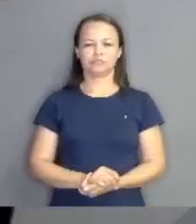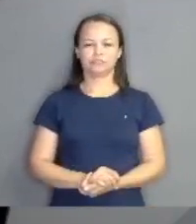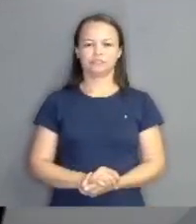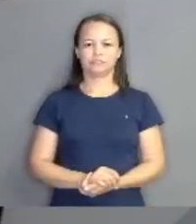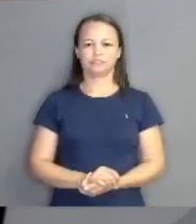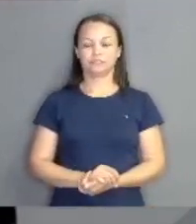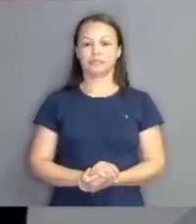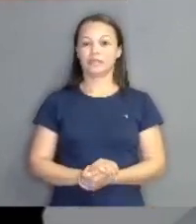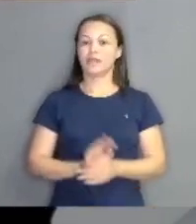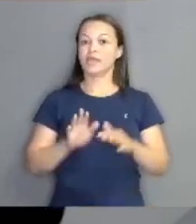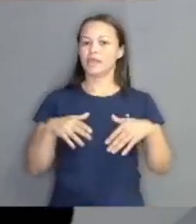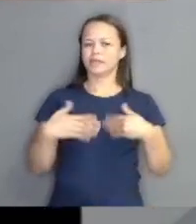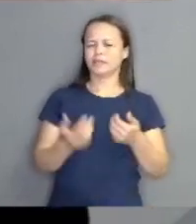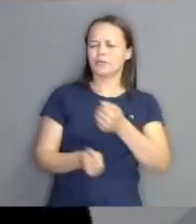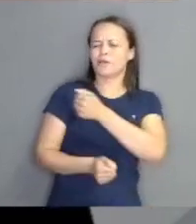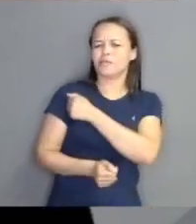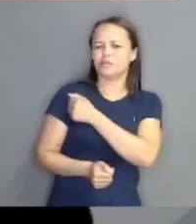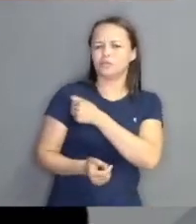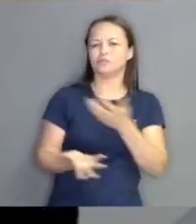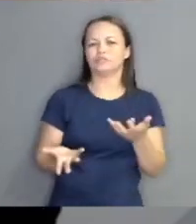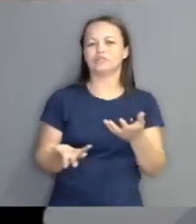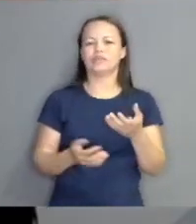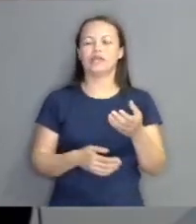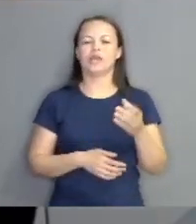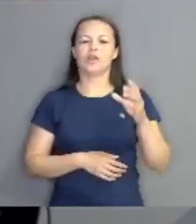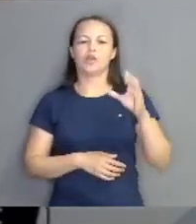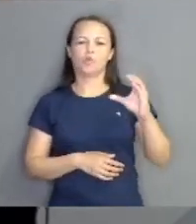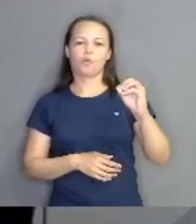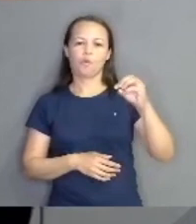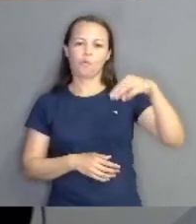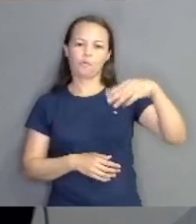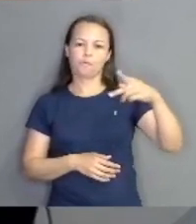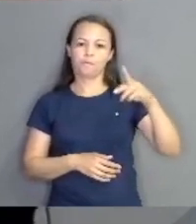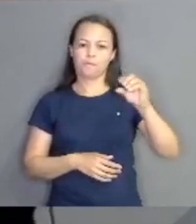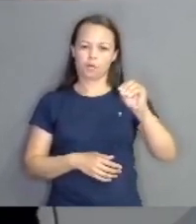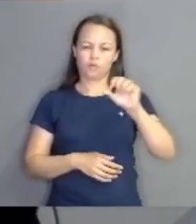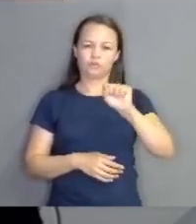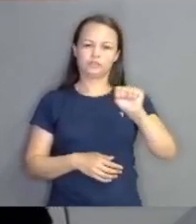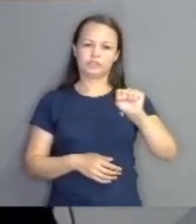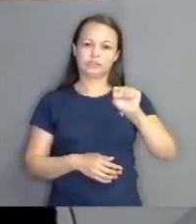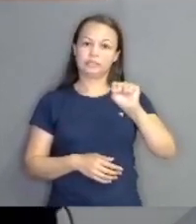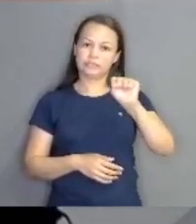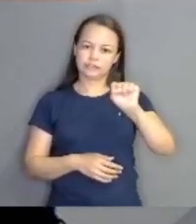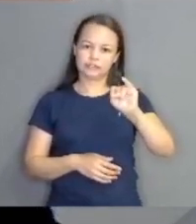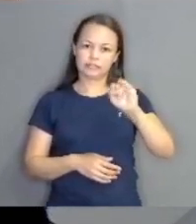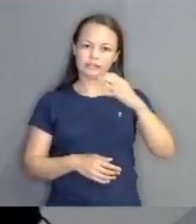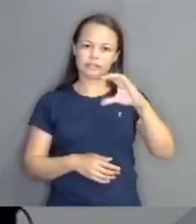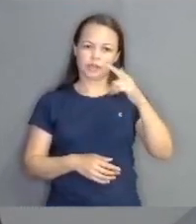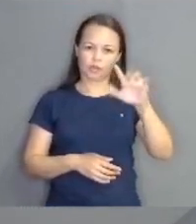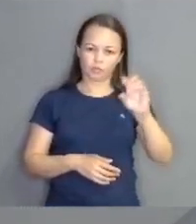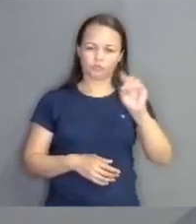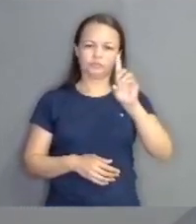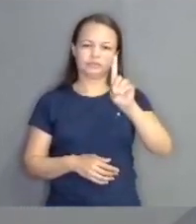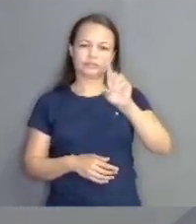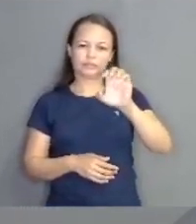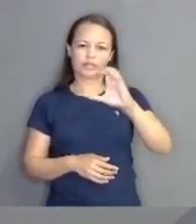Então, pessoal, composição e decomposição. Eu trouxe aqui para vocês o seguinte número.